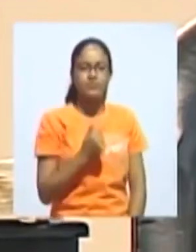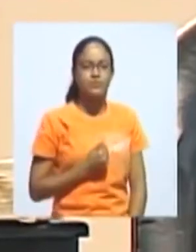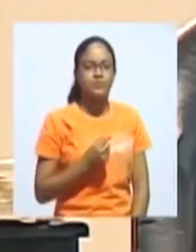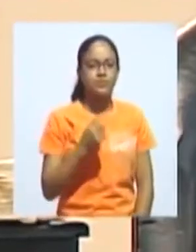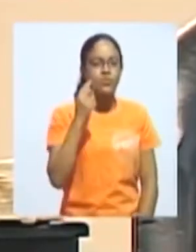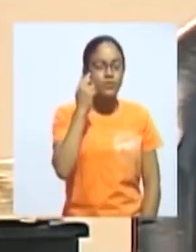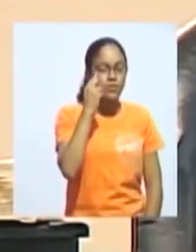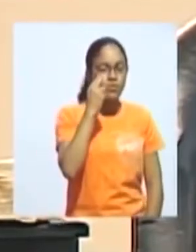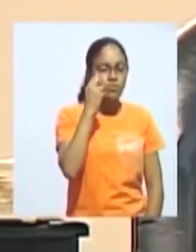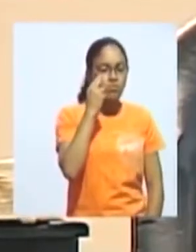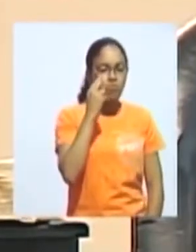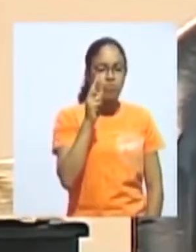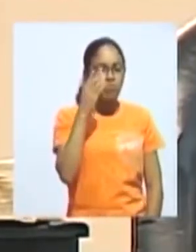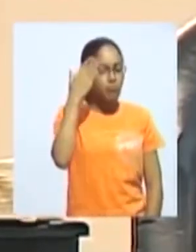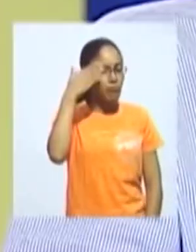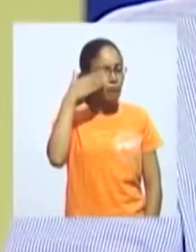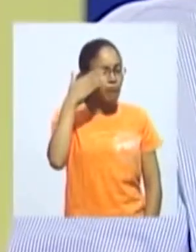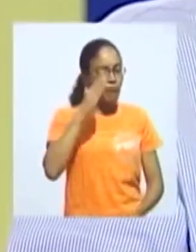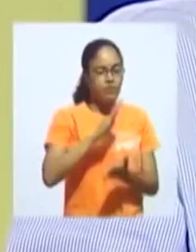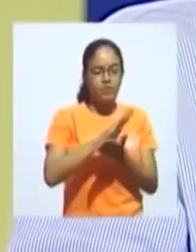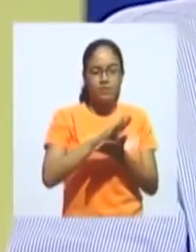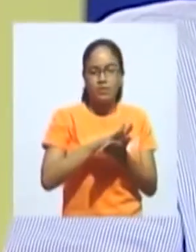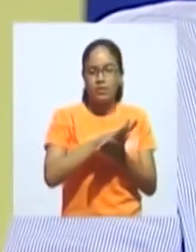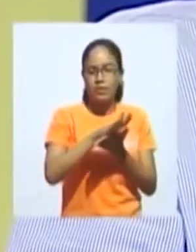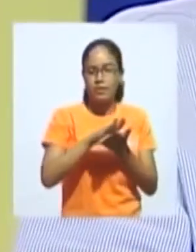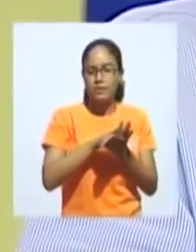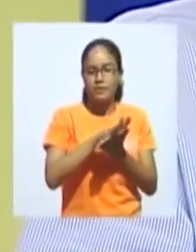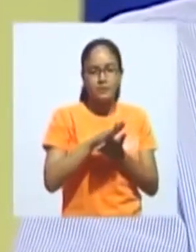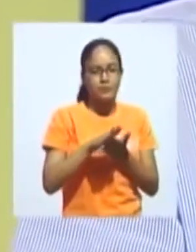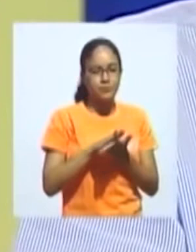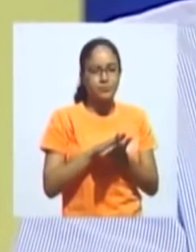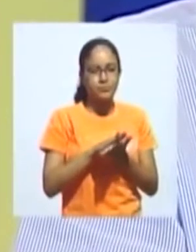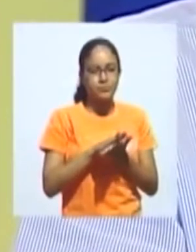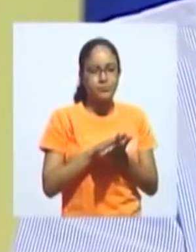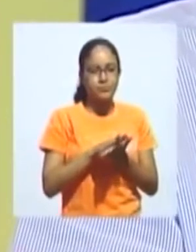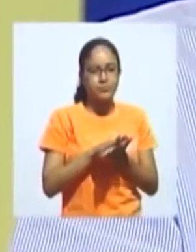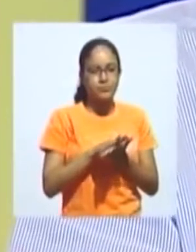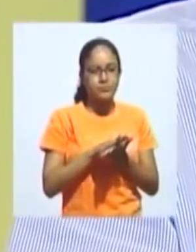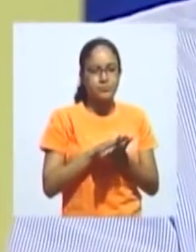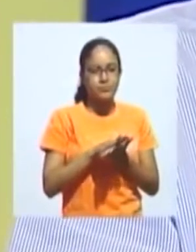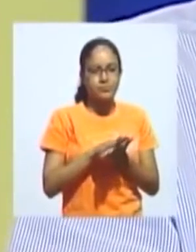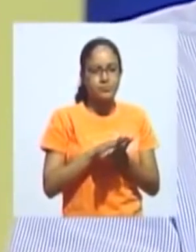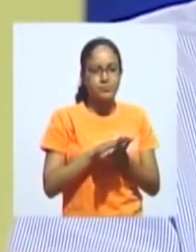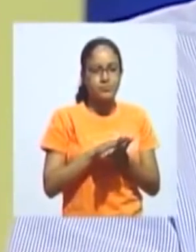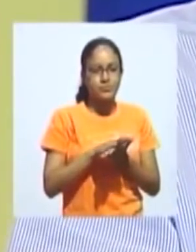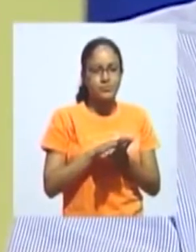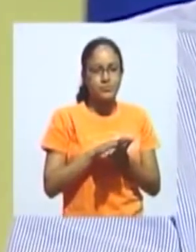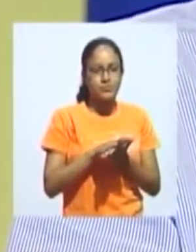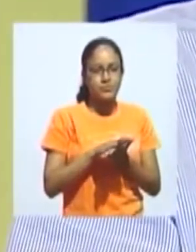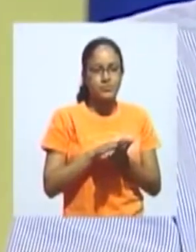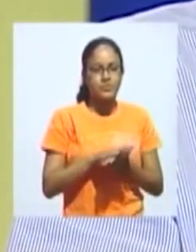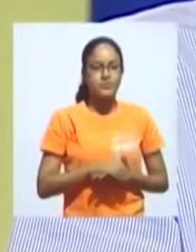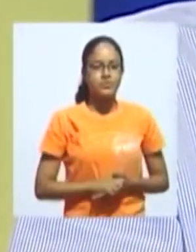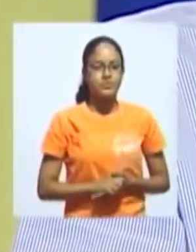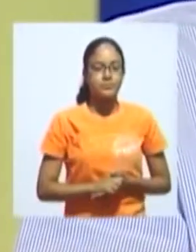cego momentaneamente. Do olho esquerdo eu enxergo uns 40, 50%.